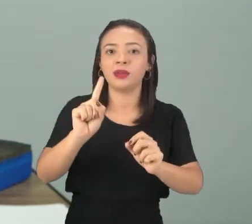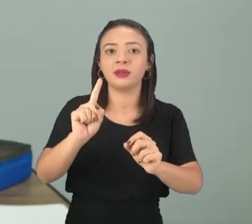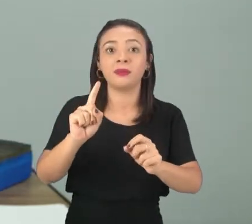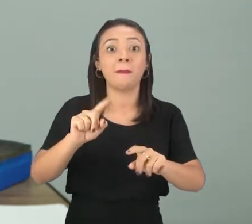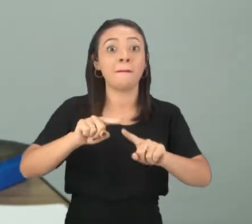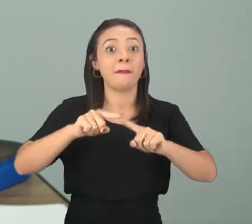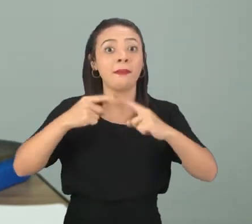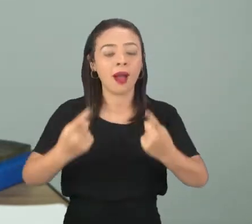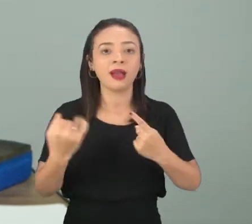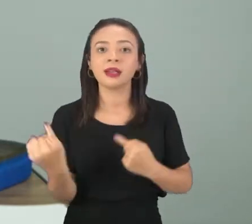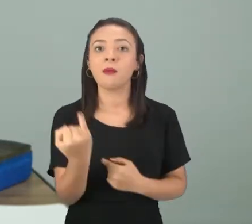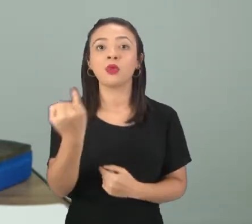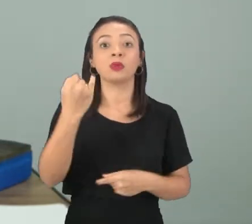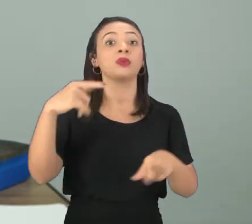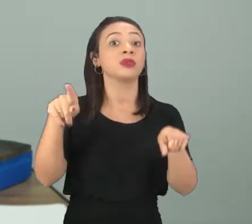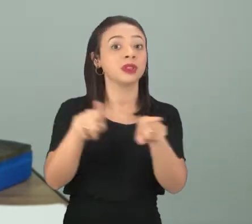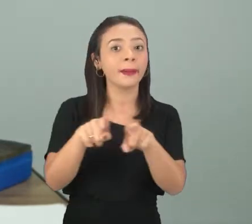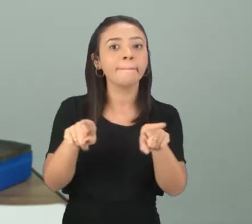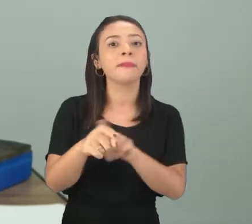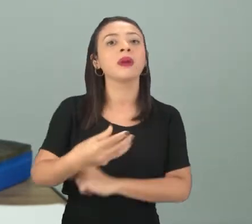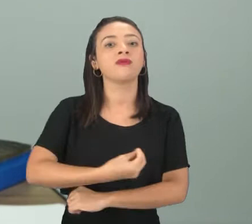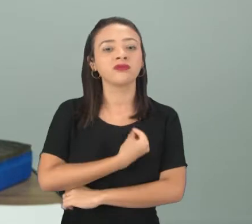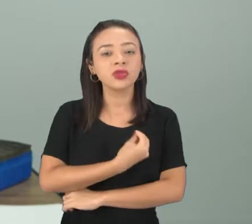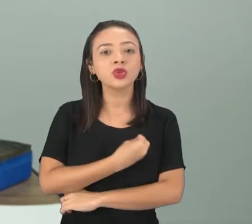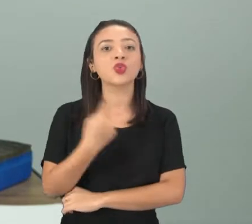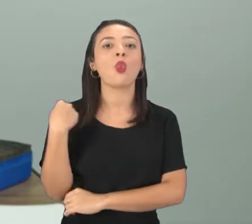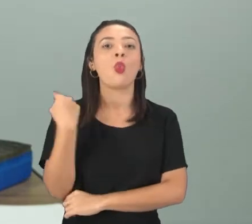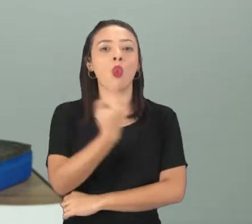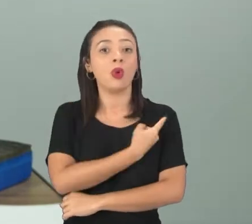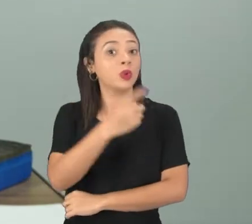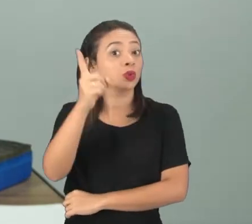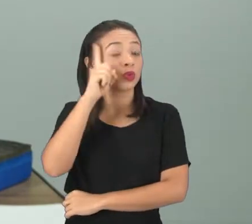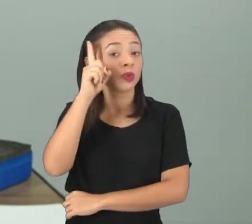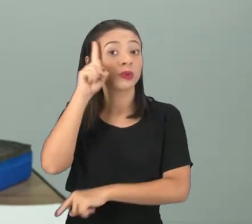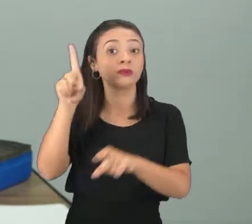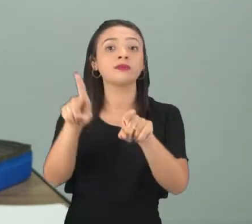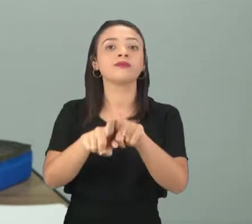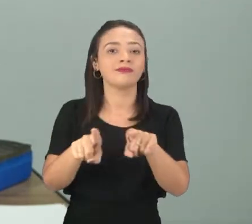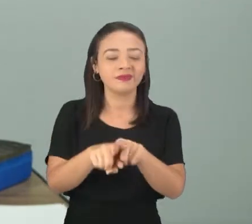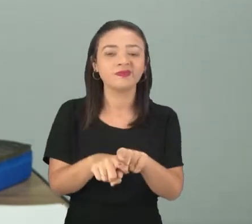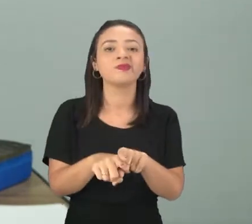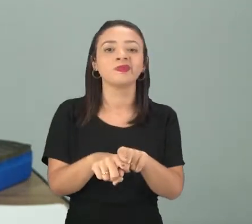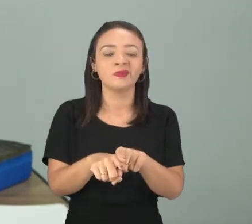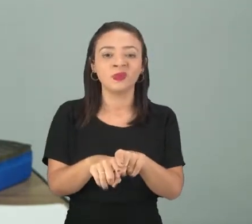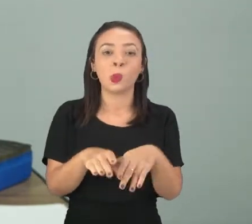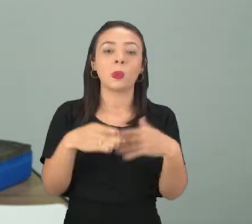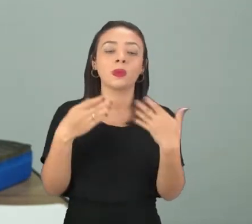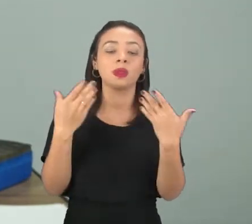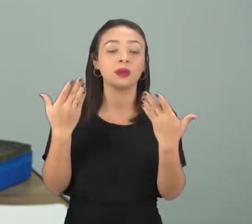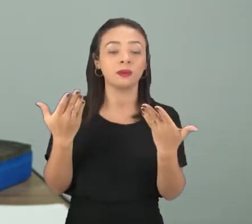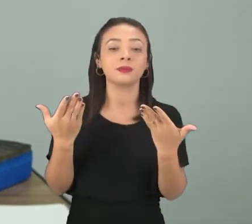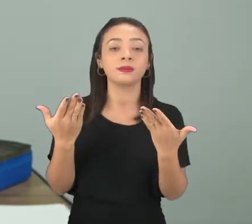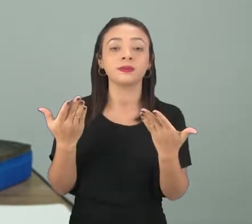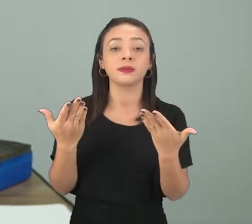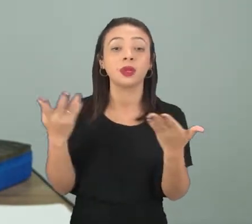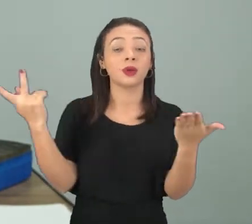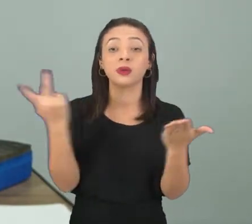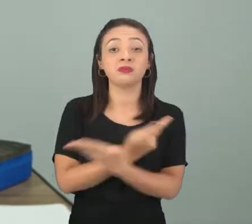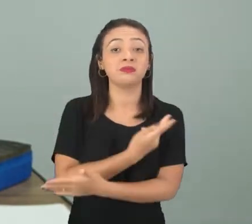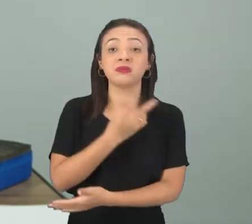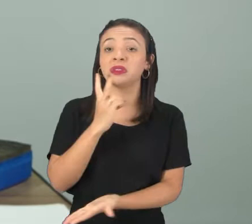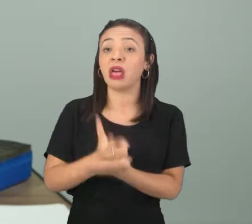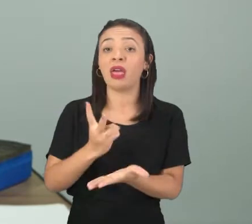matemática ela faz parte da nossa vida tá em nosso dia-a-dia EA sua importância que são situações que a gente a gente